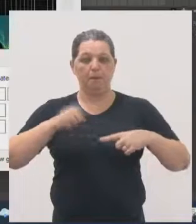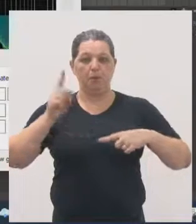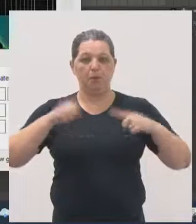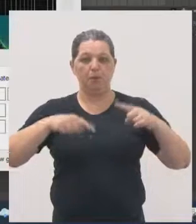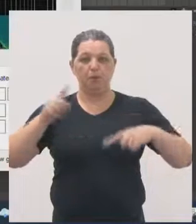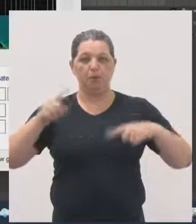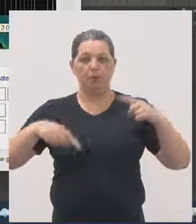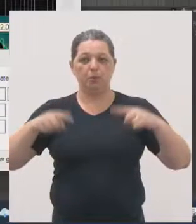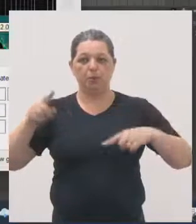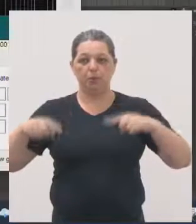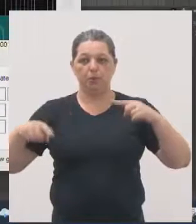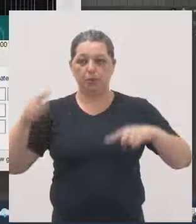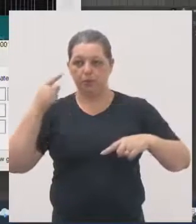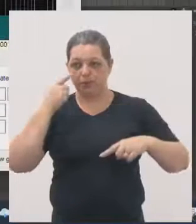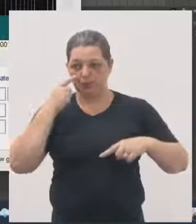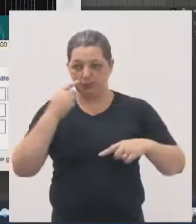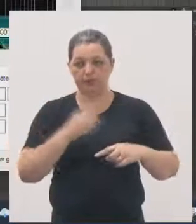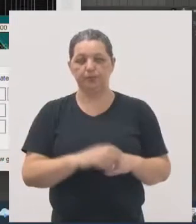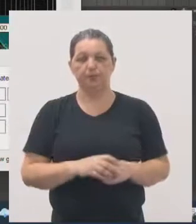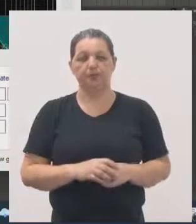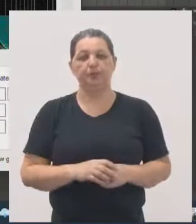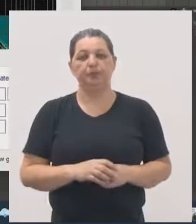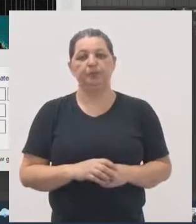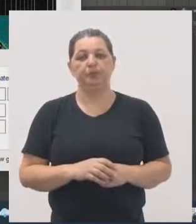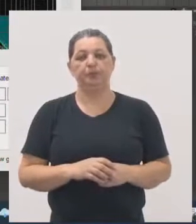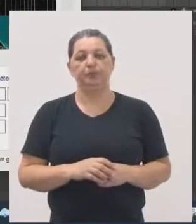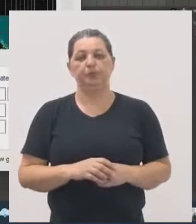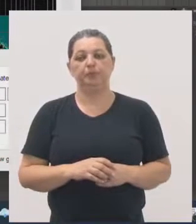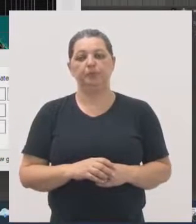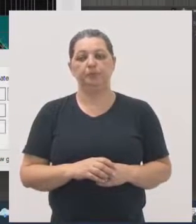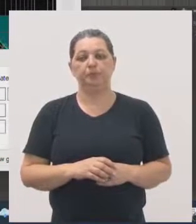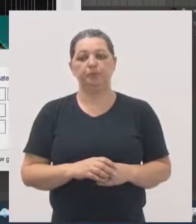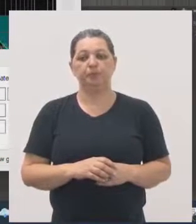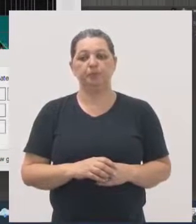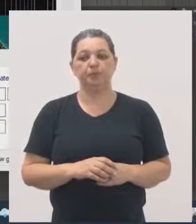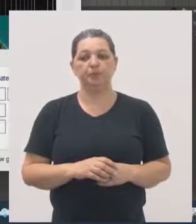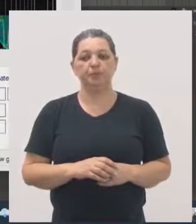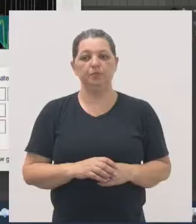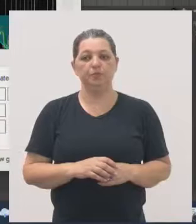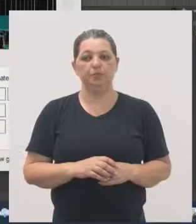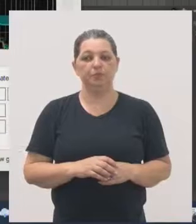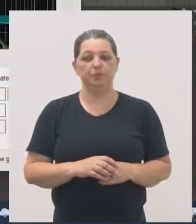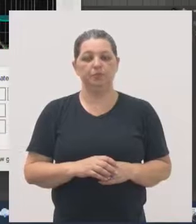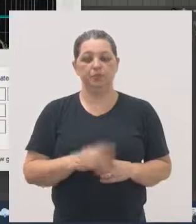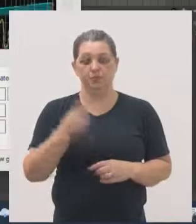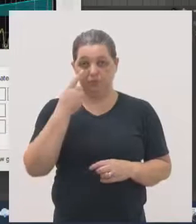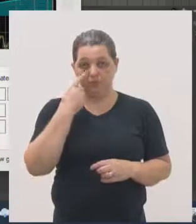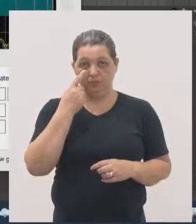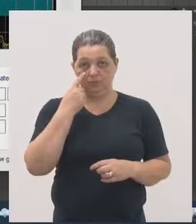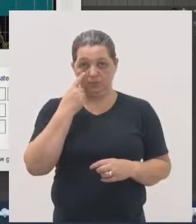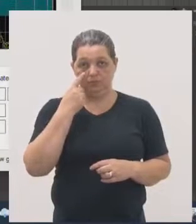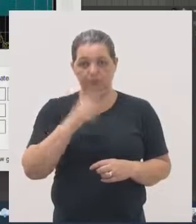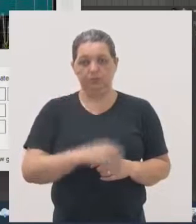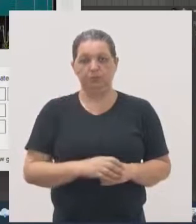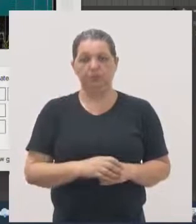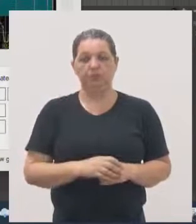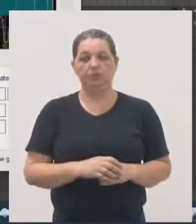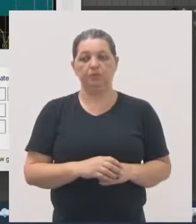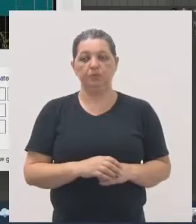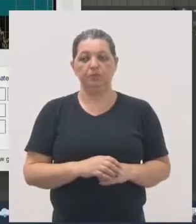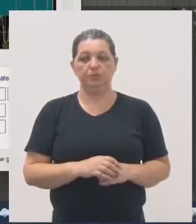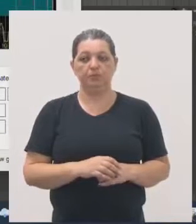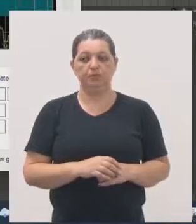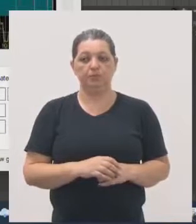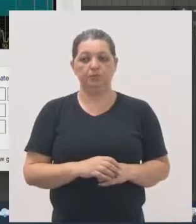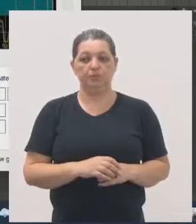falou de levar para a sala de aula, é legal para isso, né? Daí você vai colocando o nome do aluno, da dupla. Tá vendo aqui? A gente diminui. E você vai colocando aí